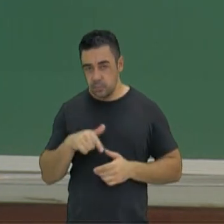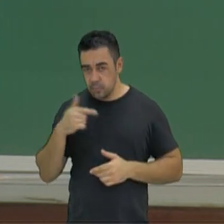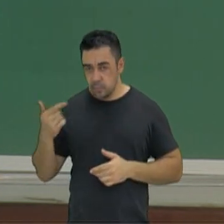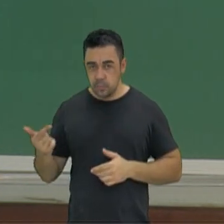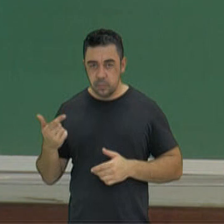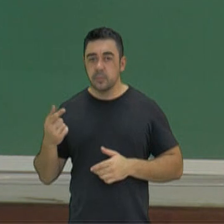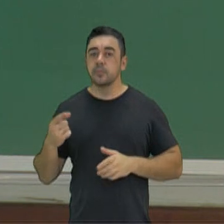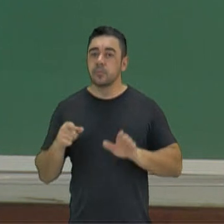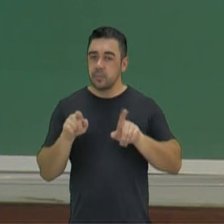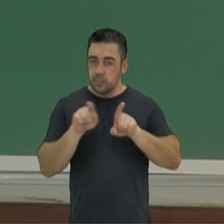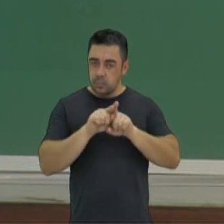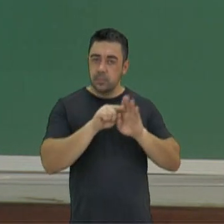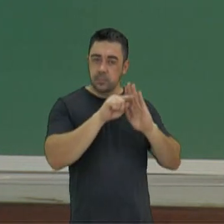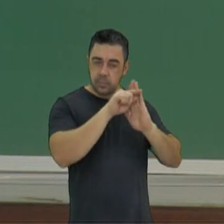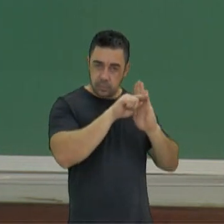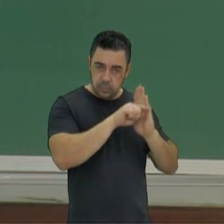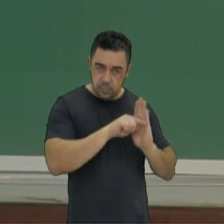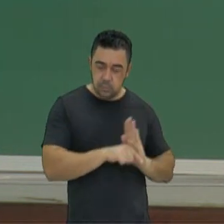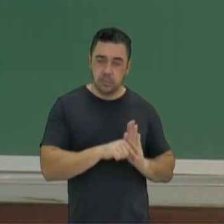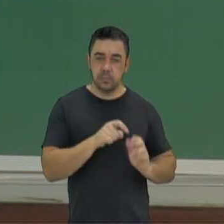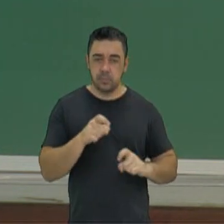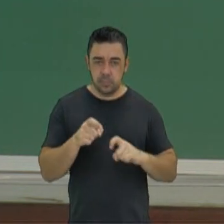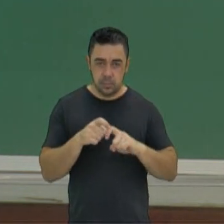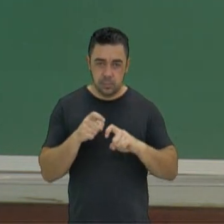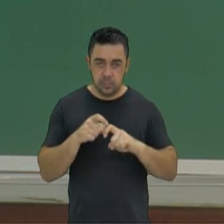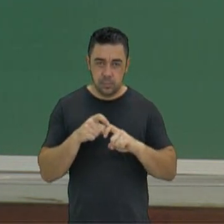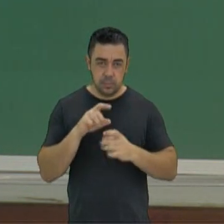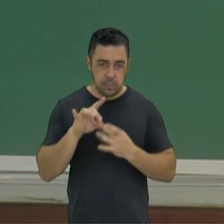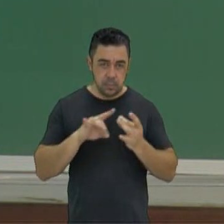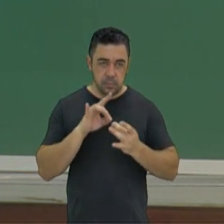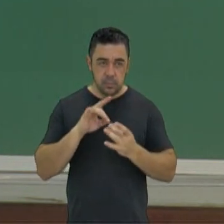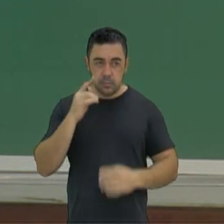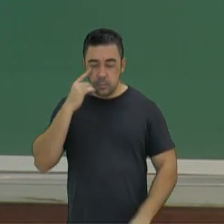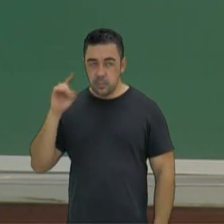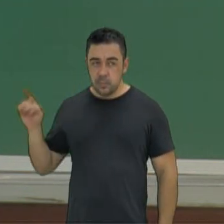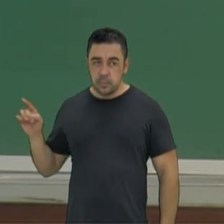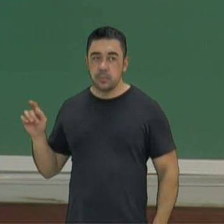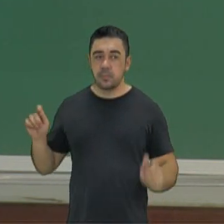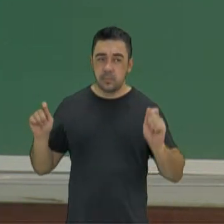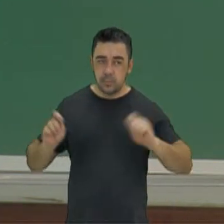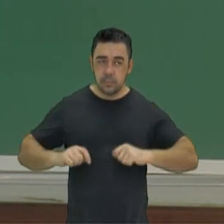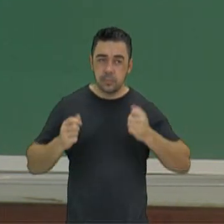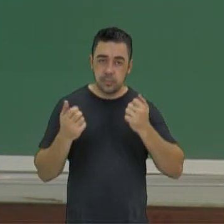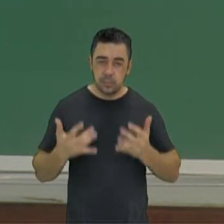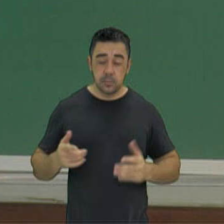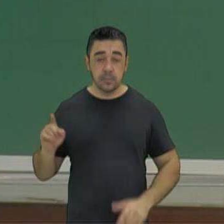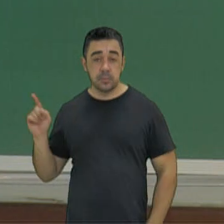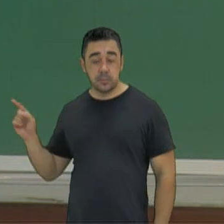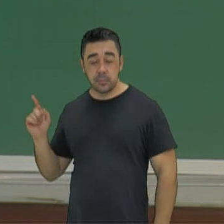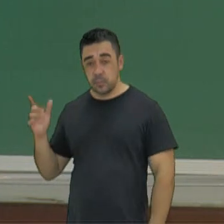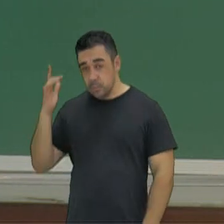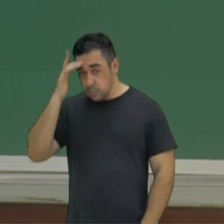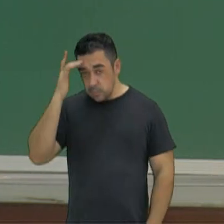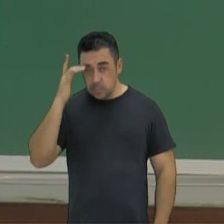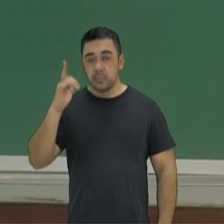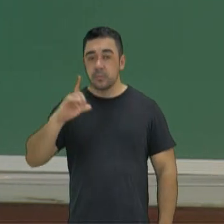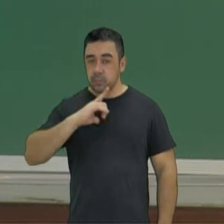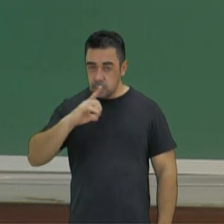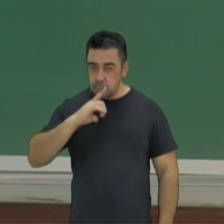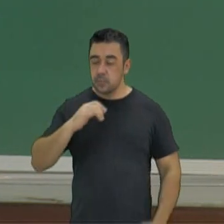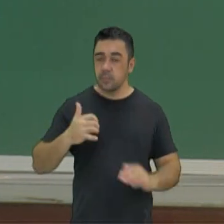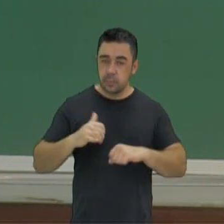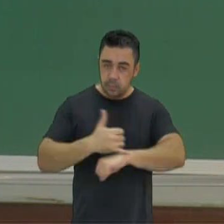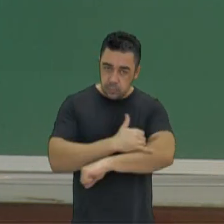serão investigados pelo médico especialista, nós podemos dizer então que essa pessoa se encontra num quadro de excesso de